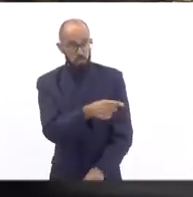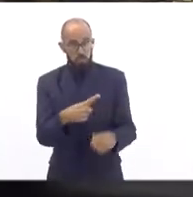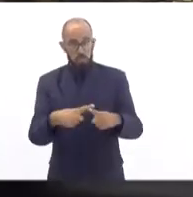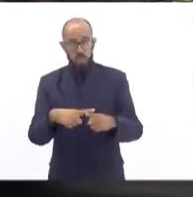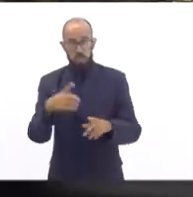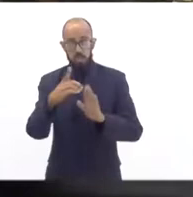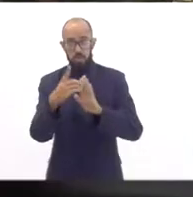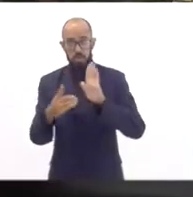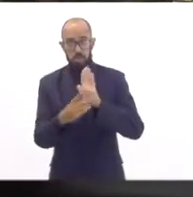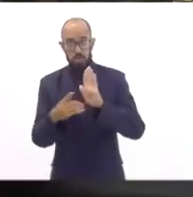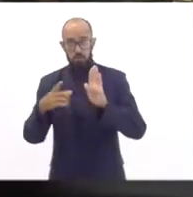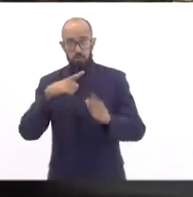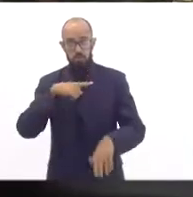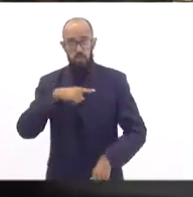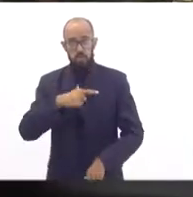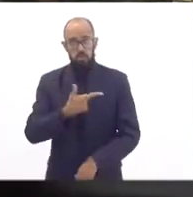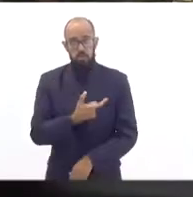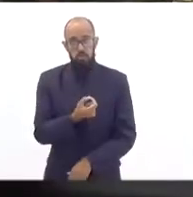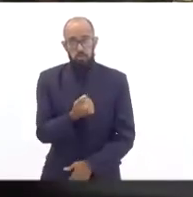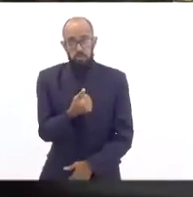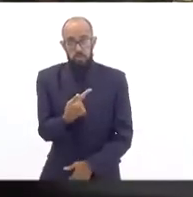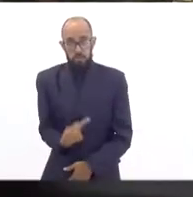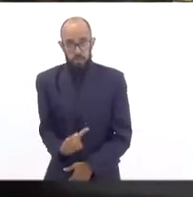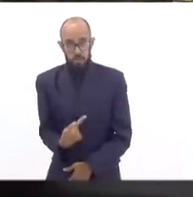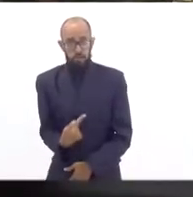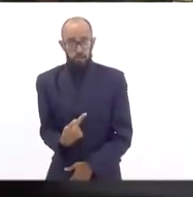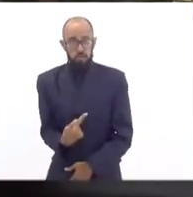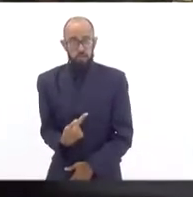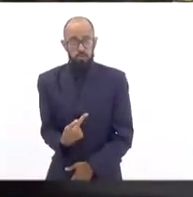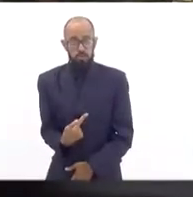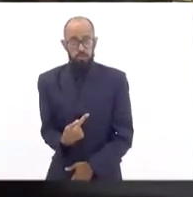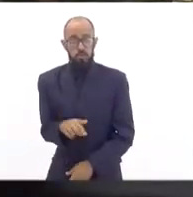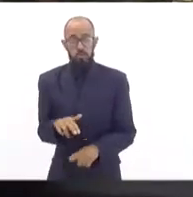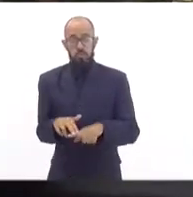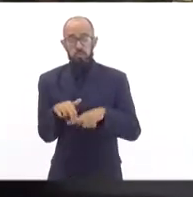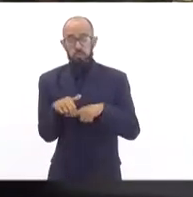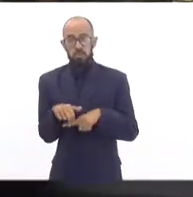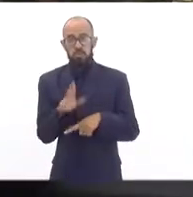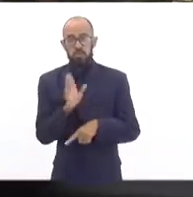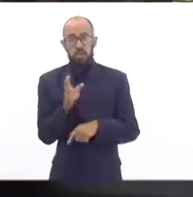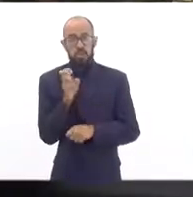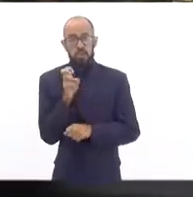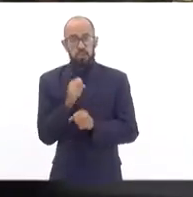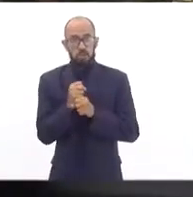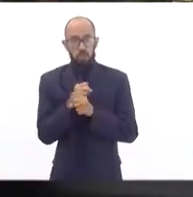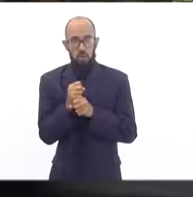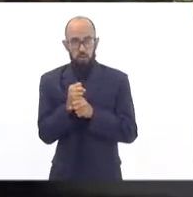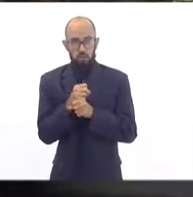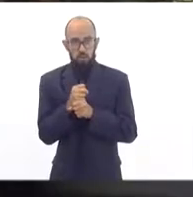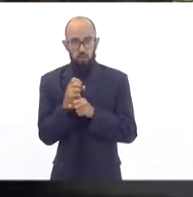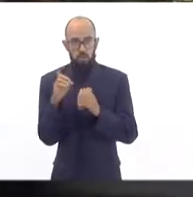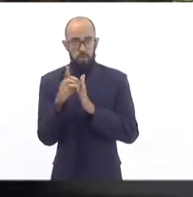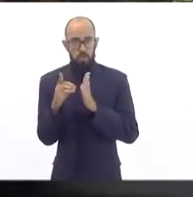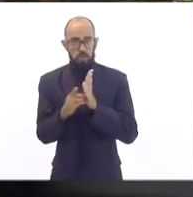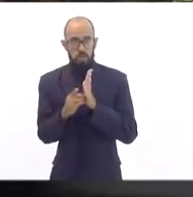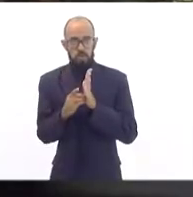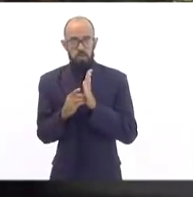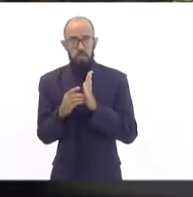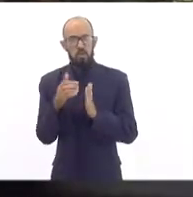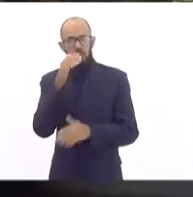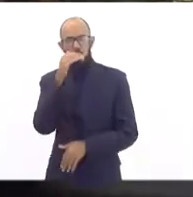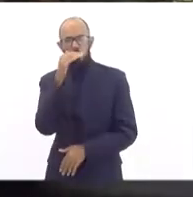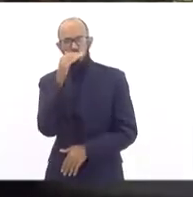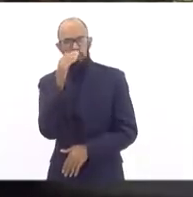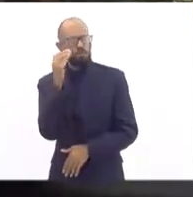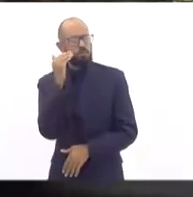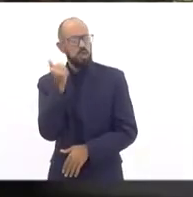regulamento, o decreto é de 2017, né? Portanto, já estamos há 5 anos desse decreto, eu tenho curiosidade de